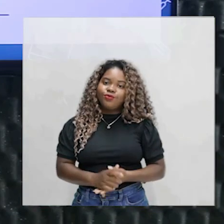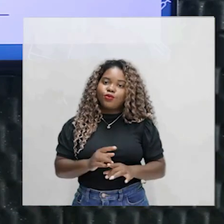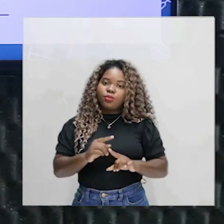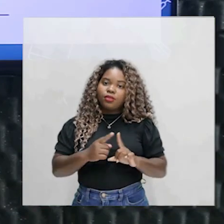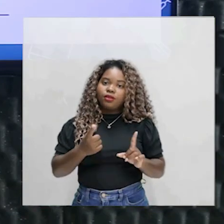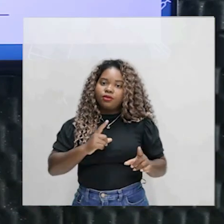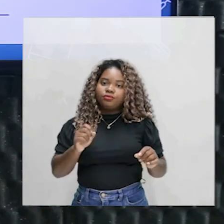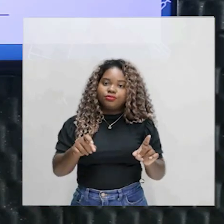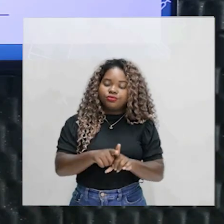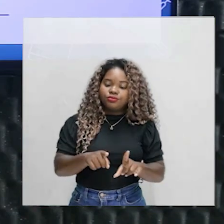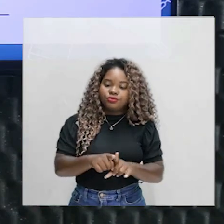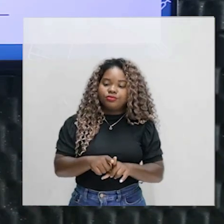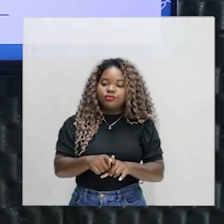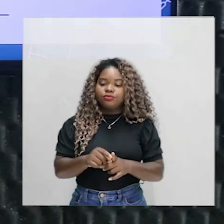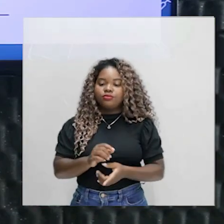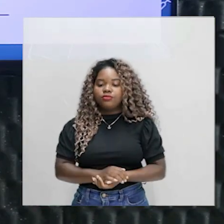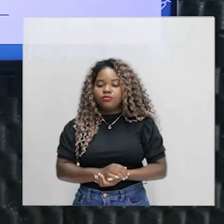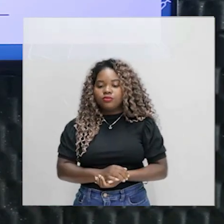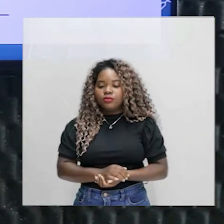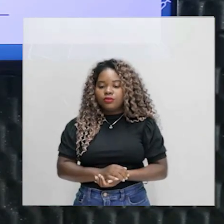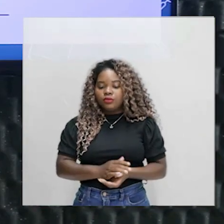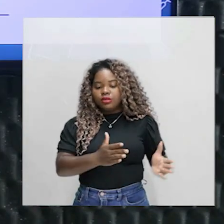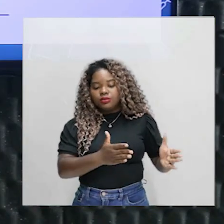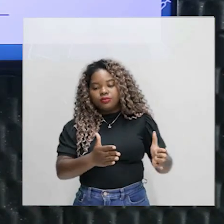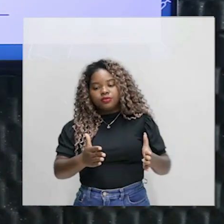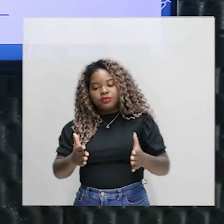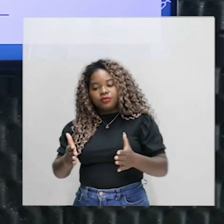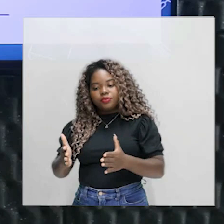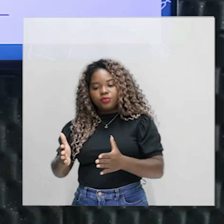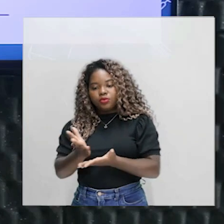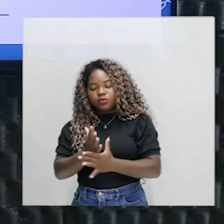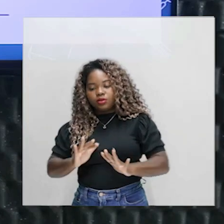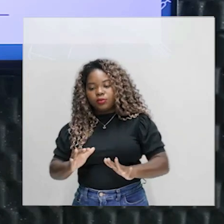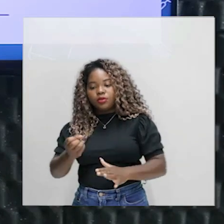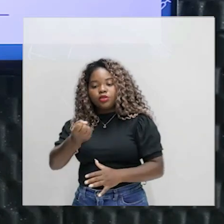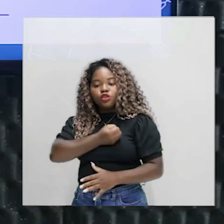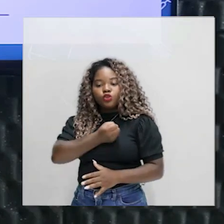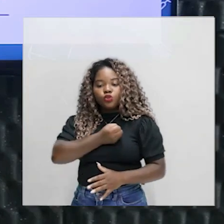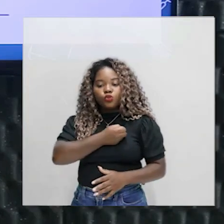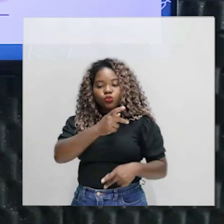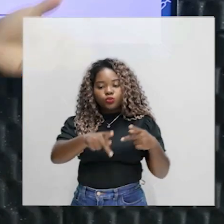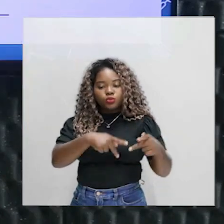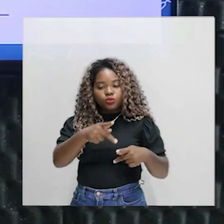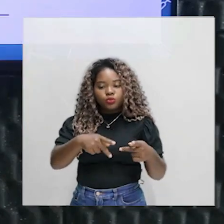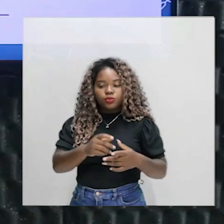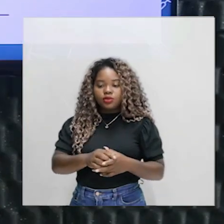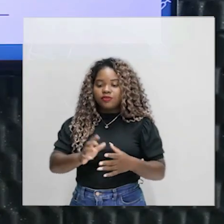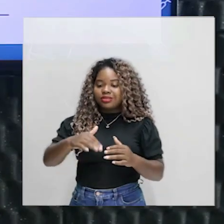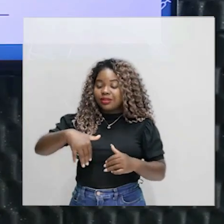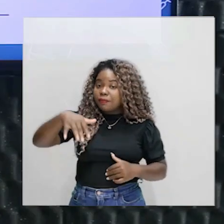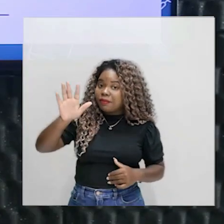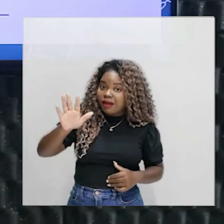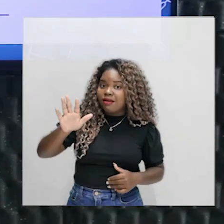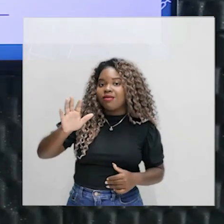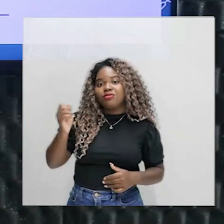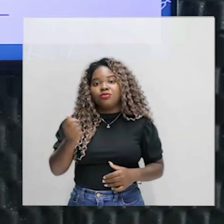um momento que esse tempo vai vai passar e o número de indivíduos aqui vai exceder a capacidade do ambiente de fornecer